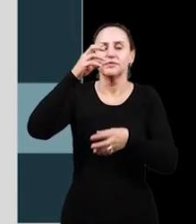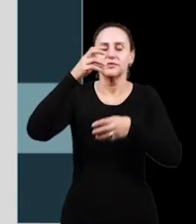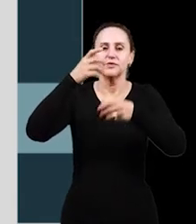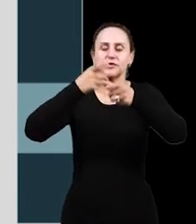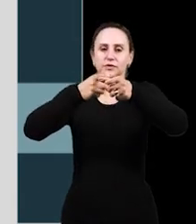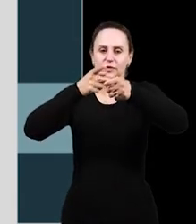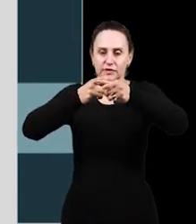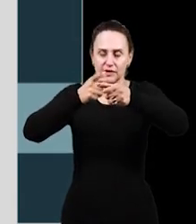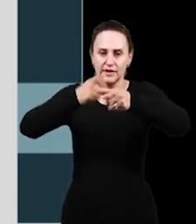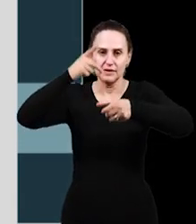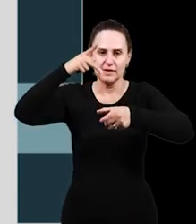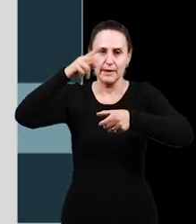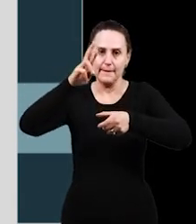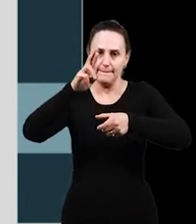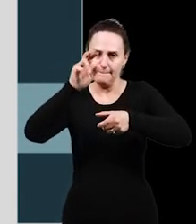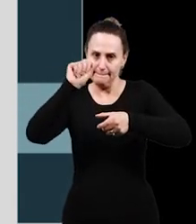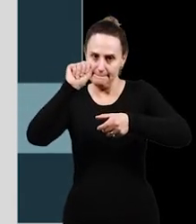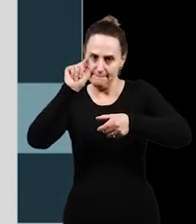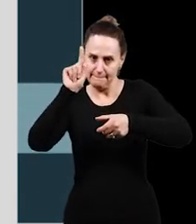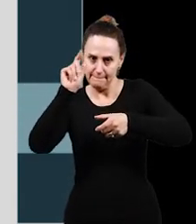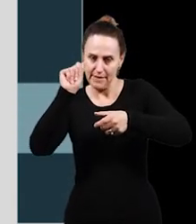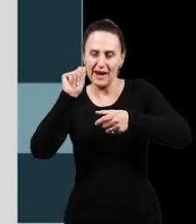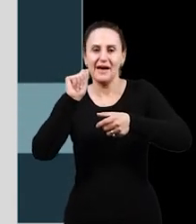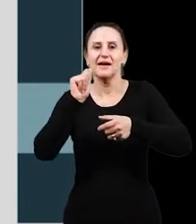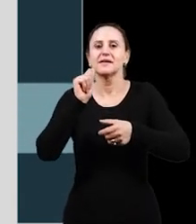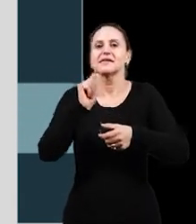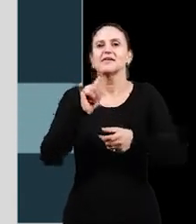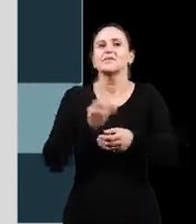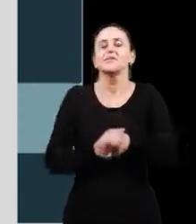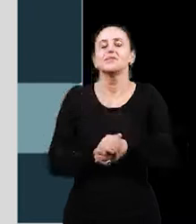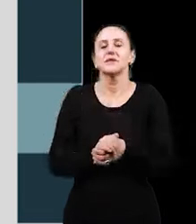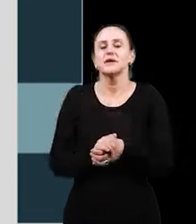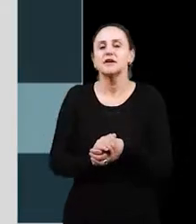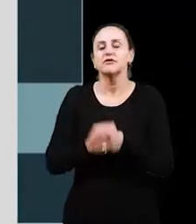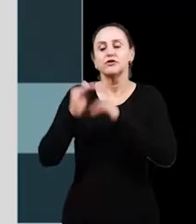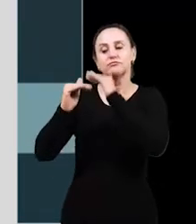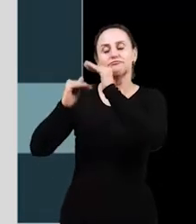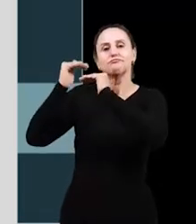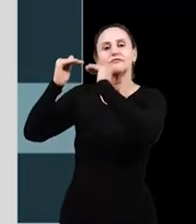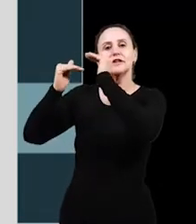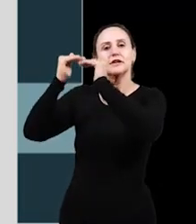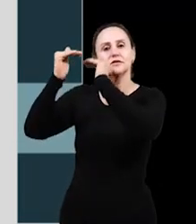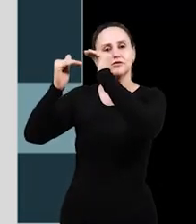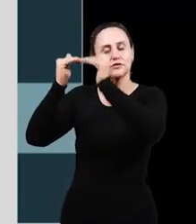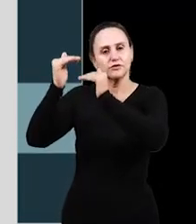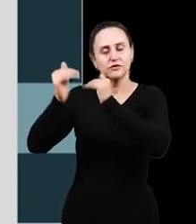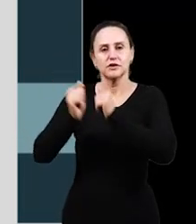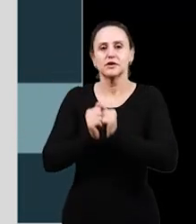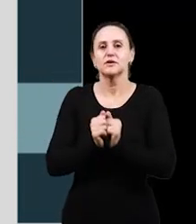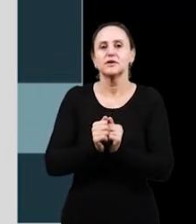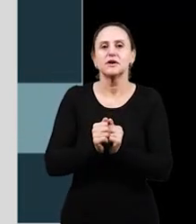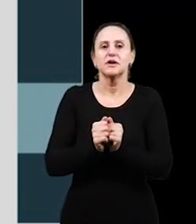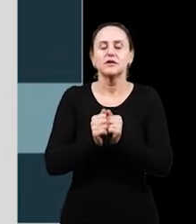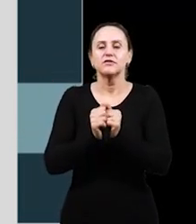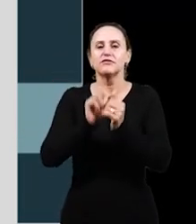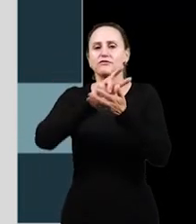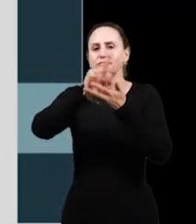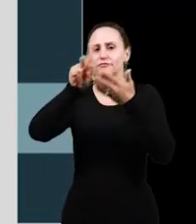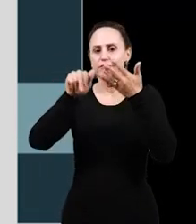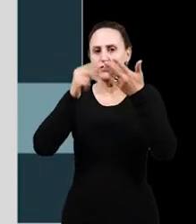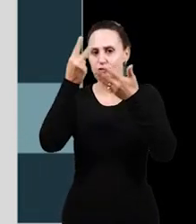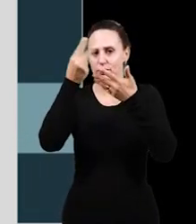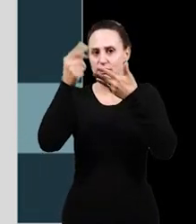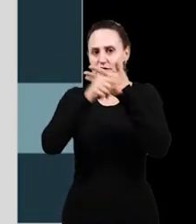matéria seus os principais estudos do Círculo linguístico de Praga foram desenvolvidos por tudo betscore EA co y